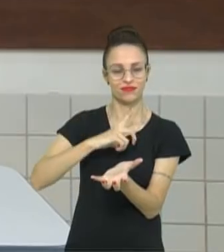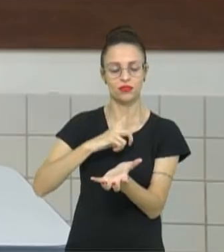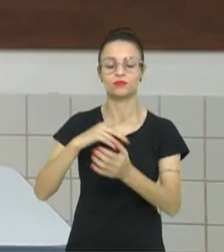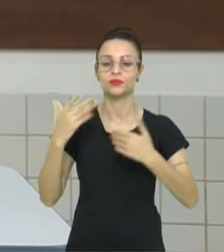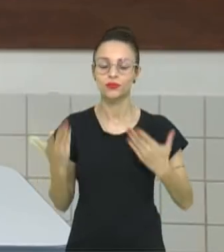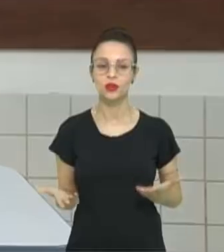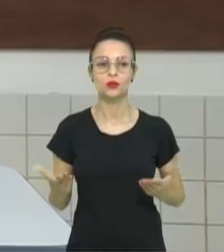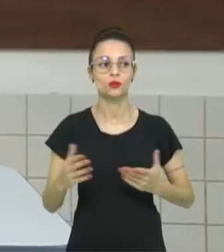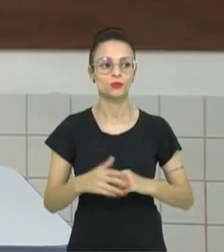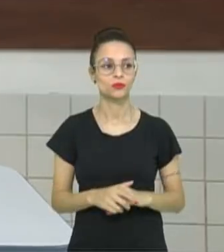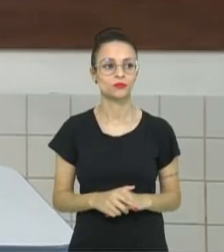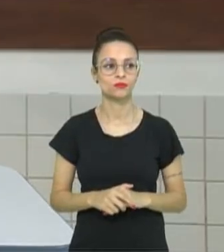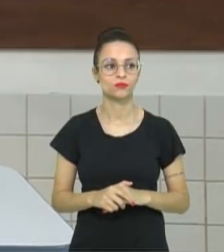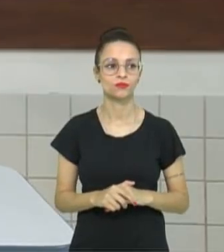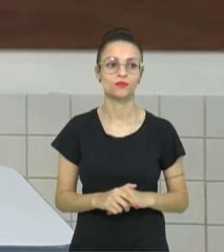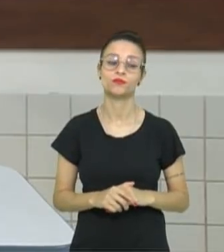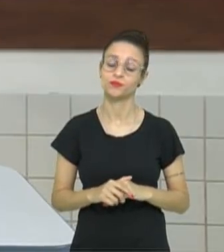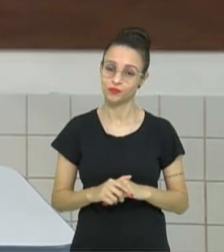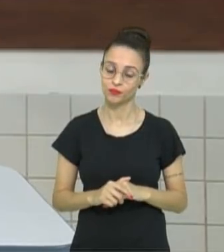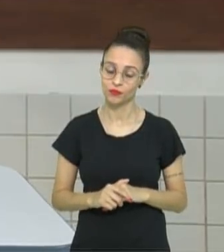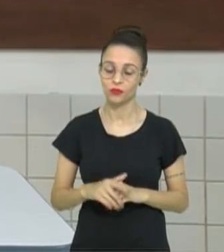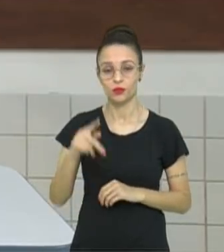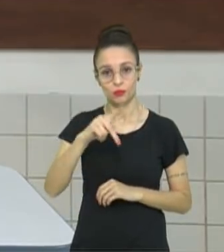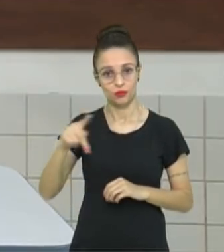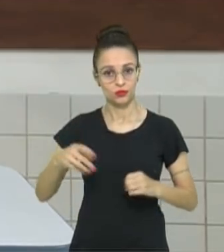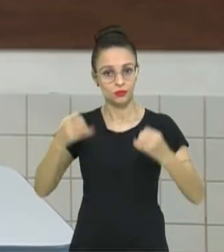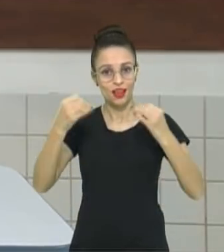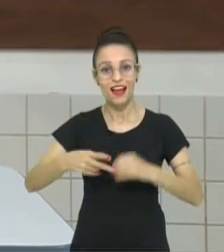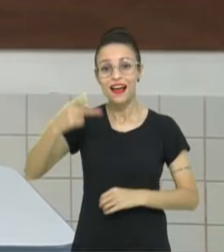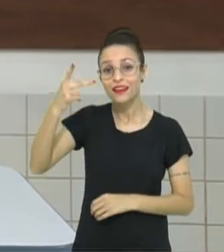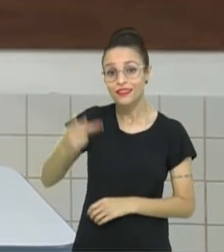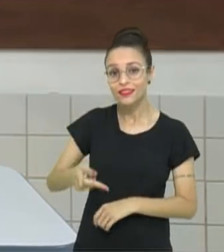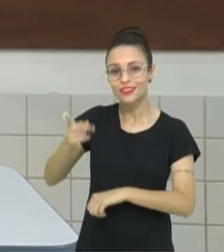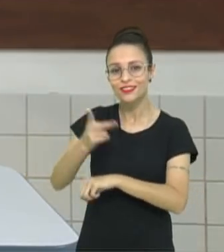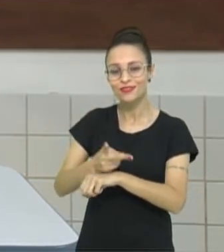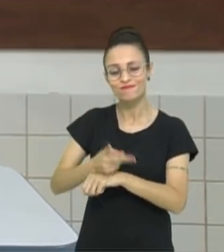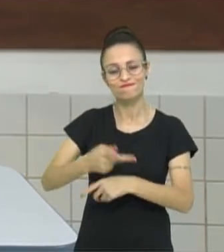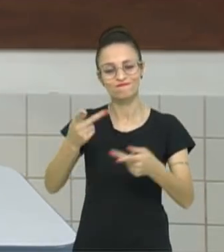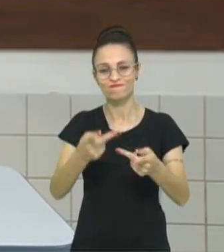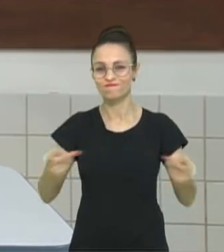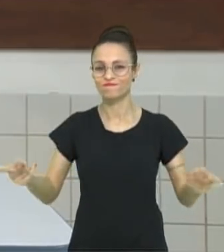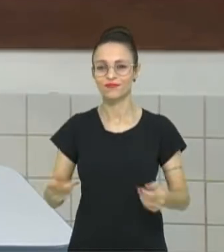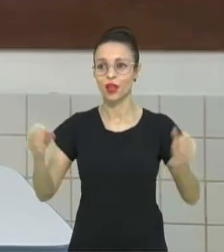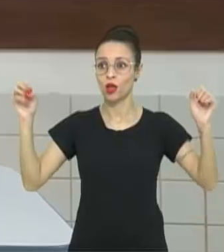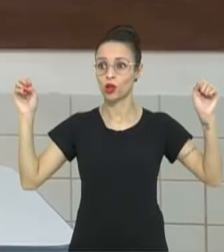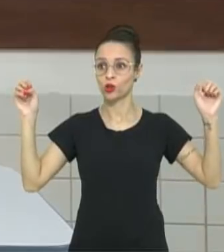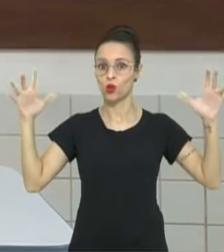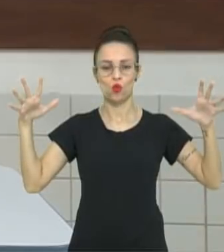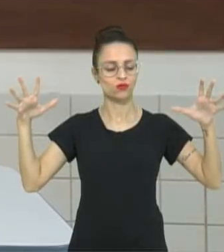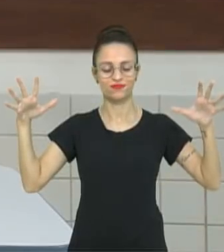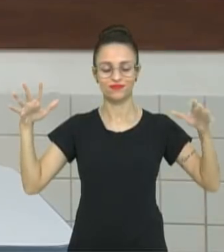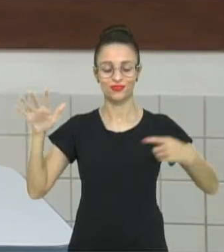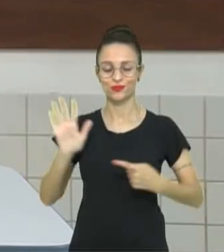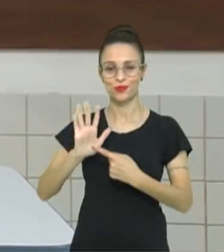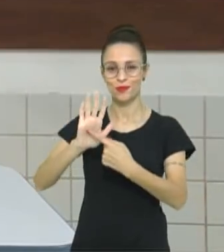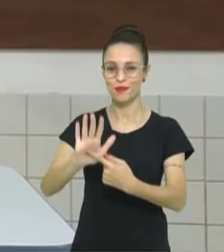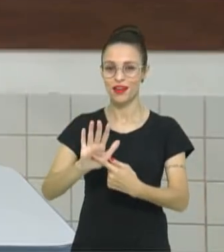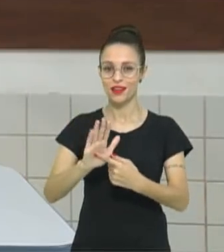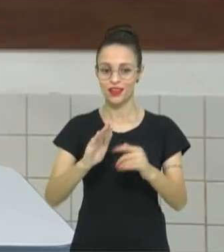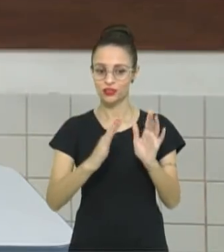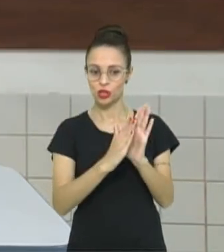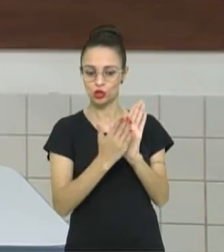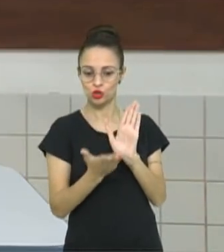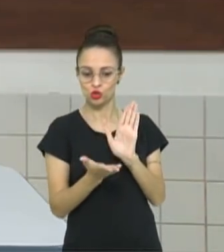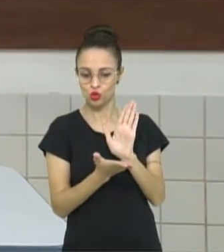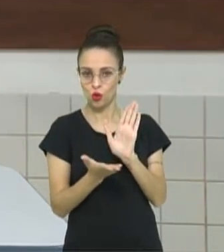Então, aqui, como a prof falou, no estúdio ele com as luzes não ficou bem aparecendo essa sombra. Mas